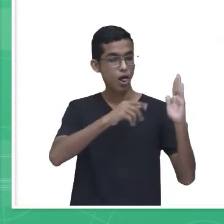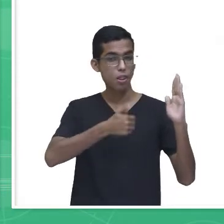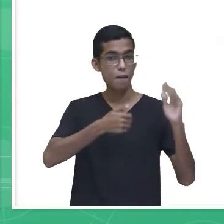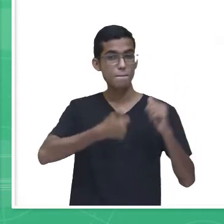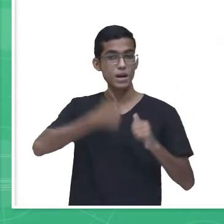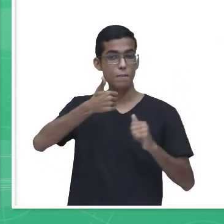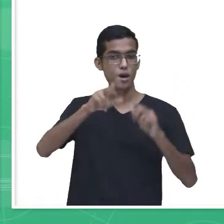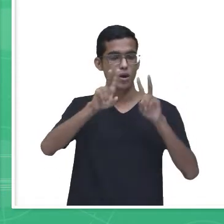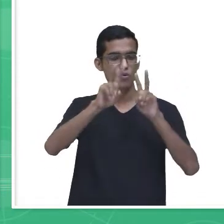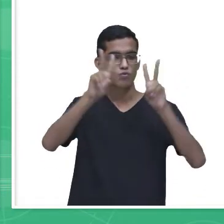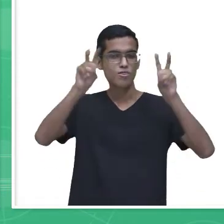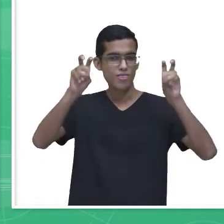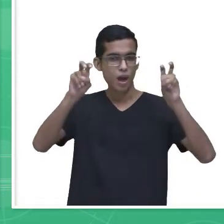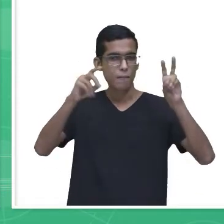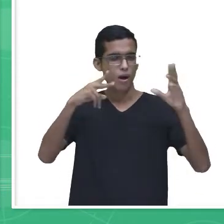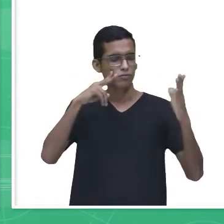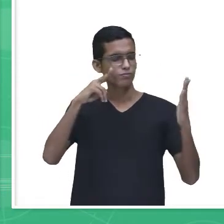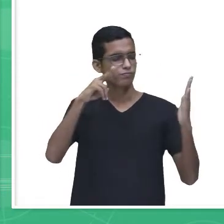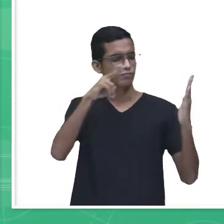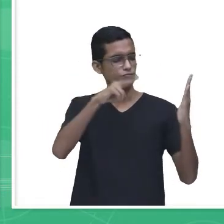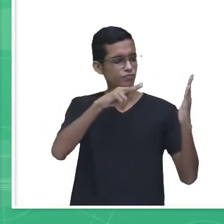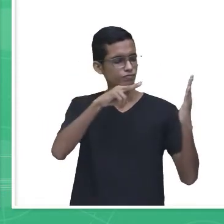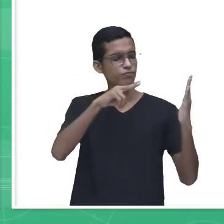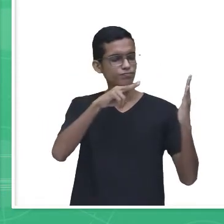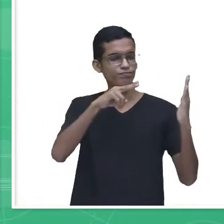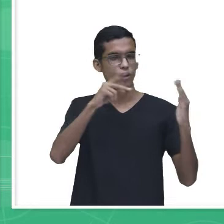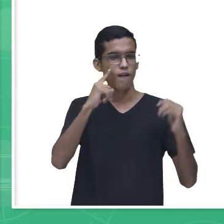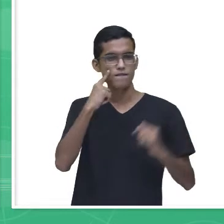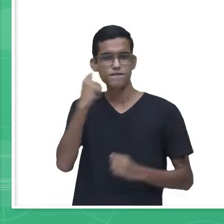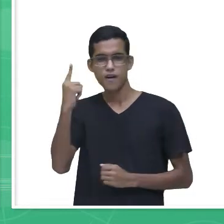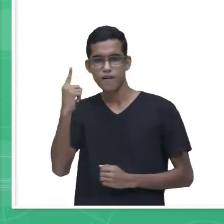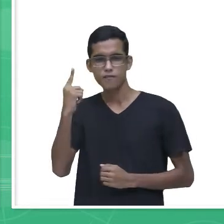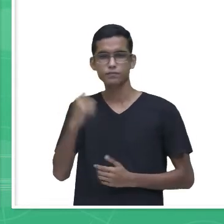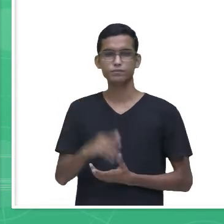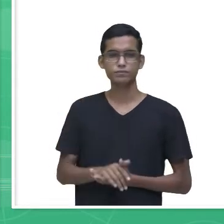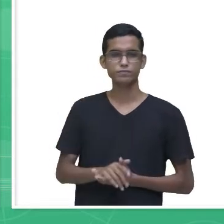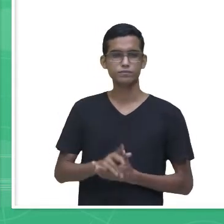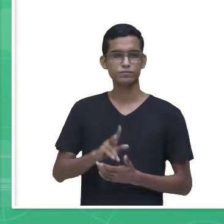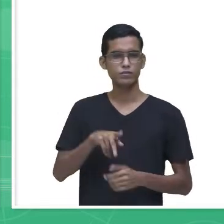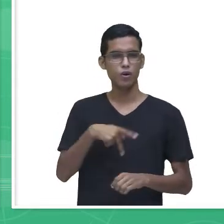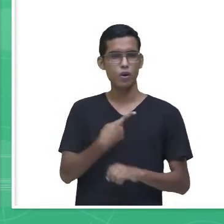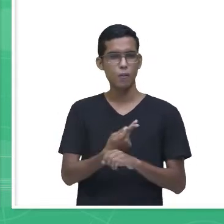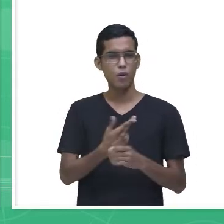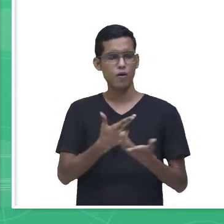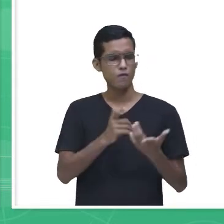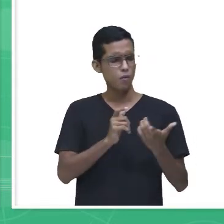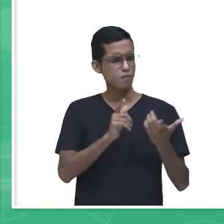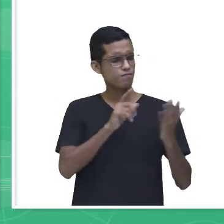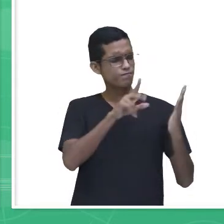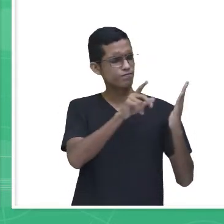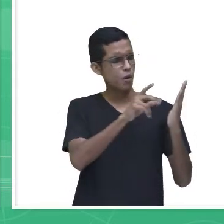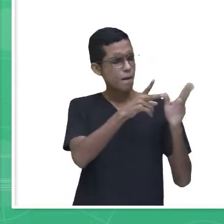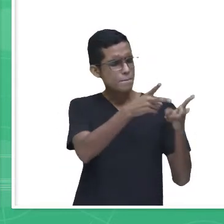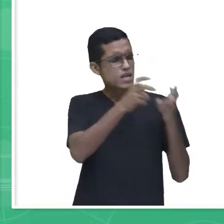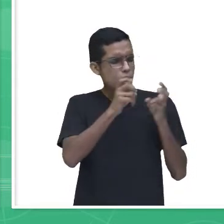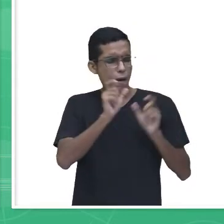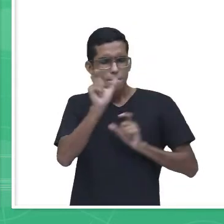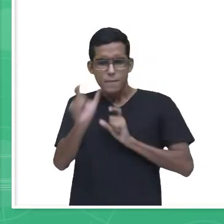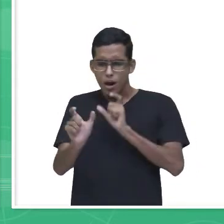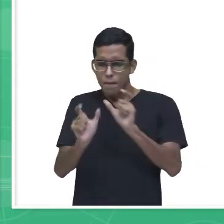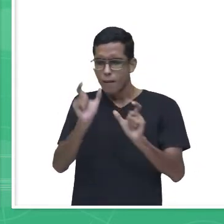e responder o que se pede, vão prestar atenção no título aqui, e vocês vão passar o texto dando uma olhada nas palavras que